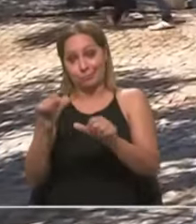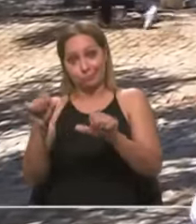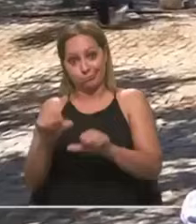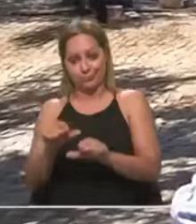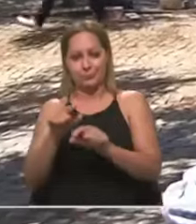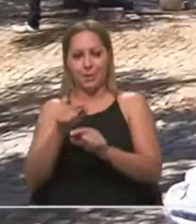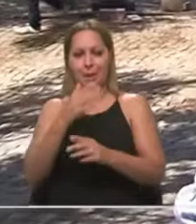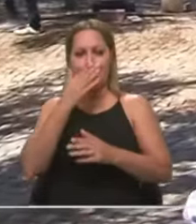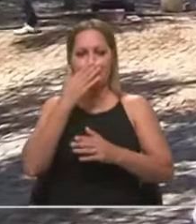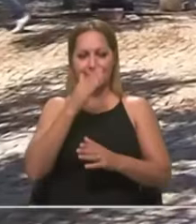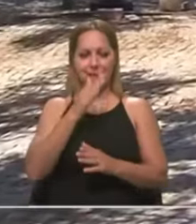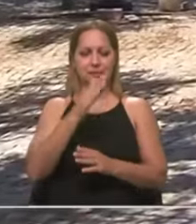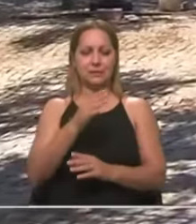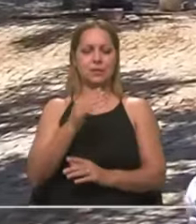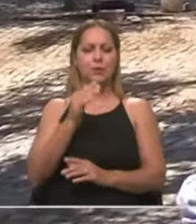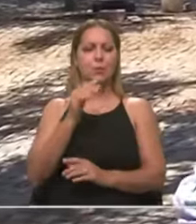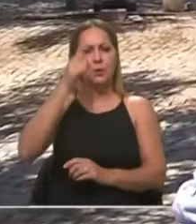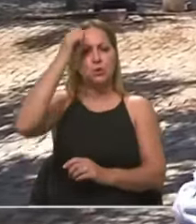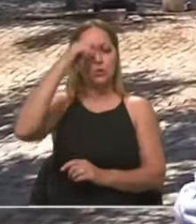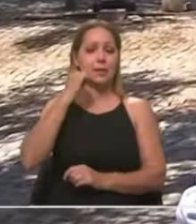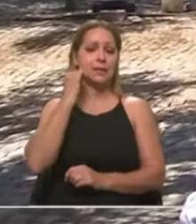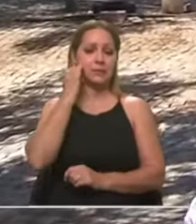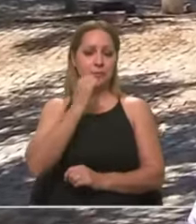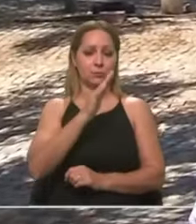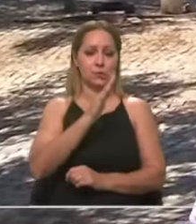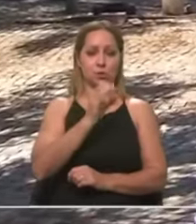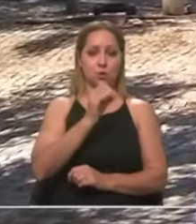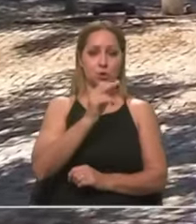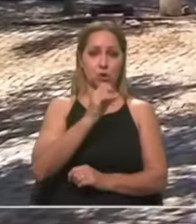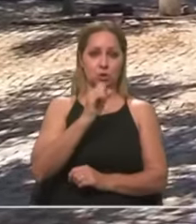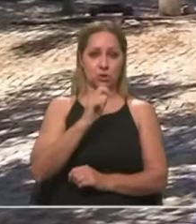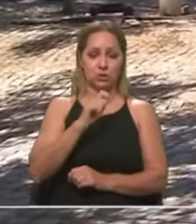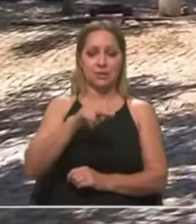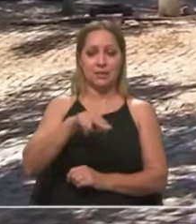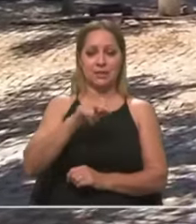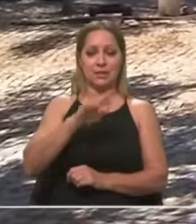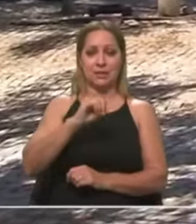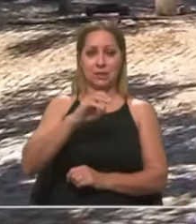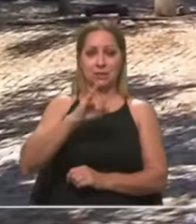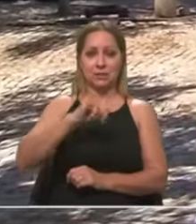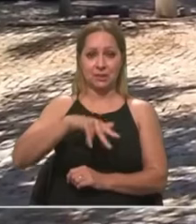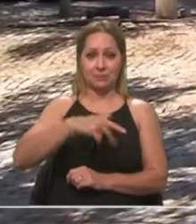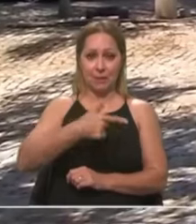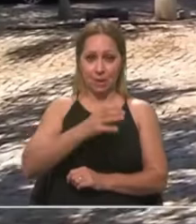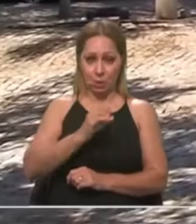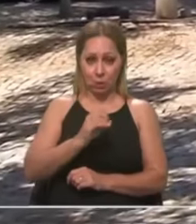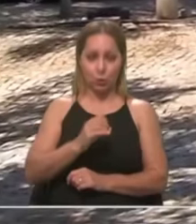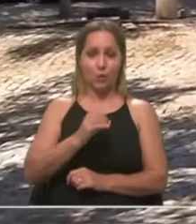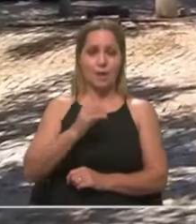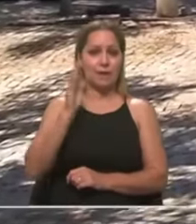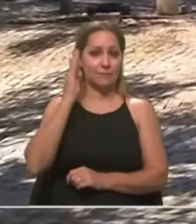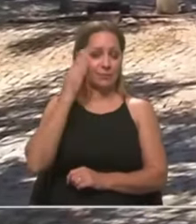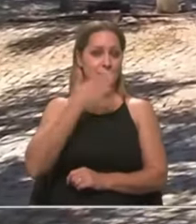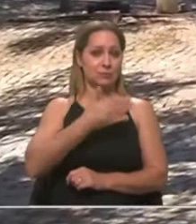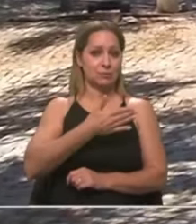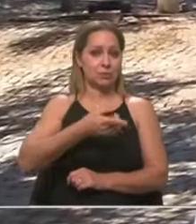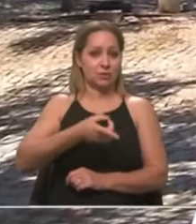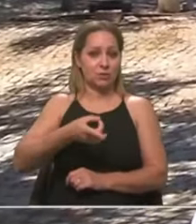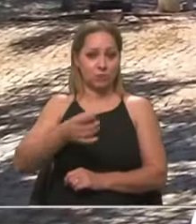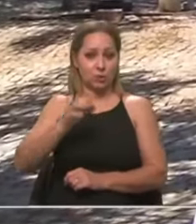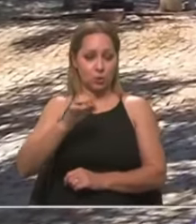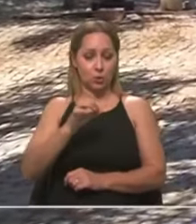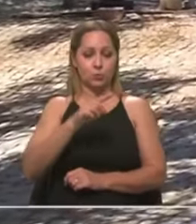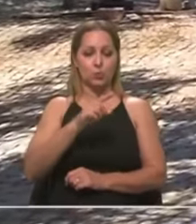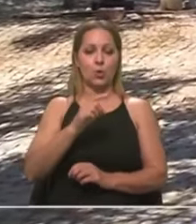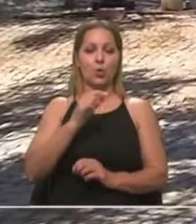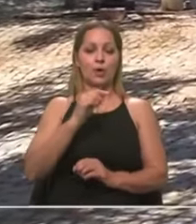história retirada de um filme, mais uma, aliás. Jorge Nascimento foi assassinado em 1998, em fevereiro. Vinha a sair do trabalho, trabalhava em Loulé,